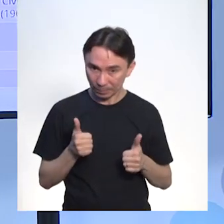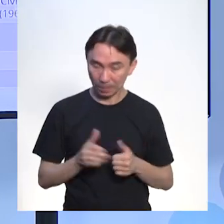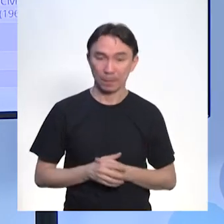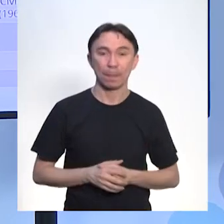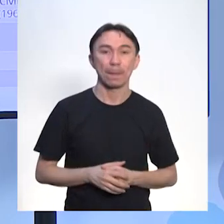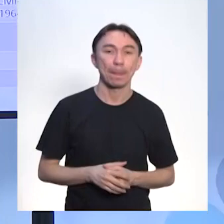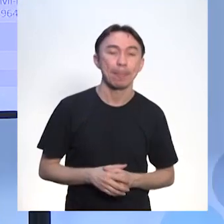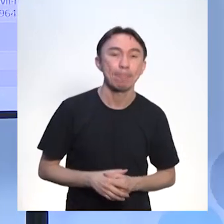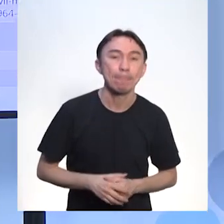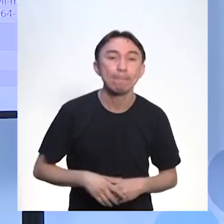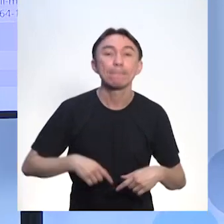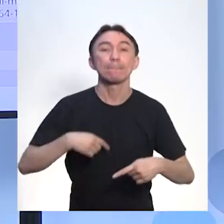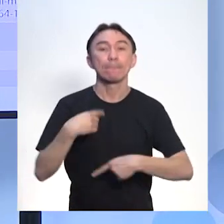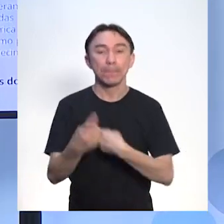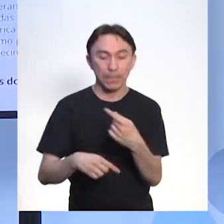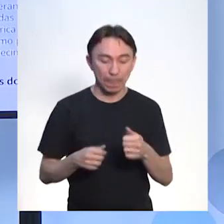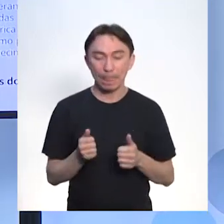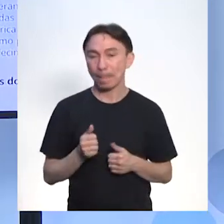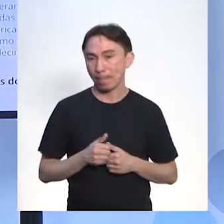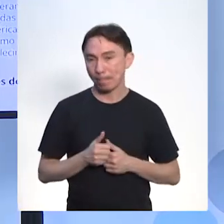para a próxima tela.